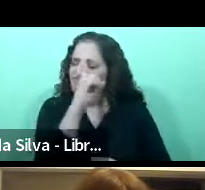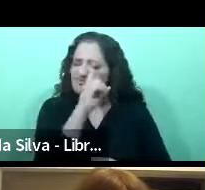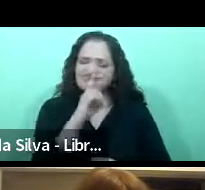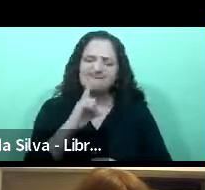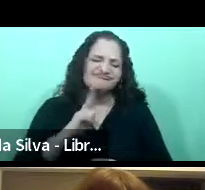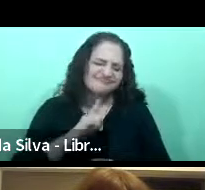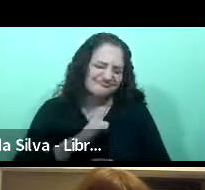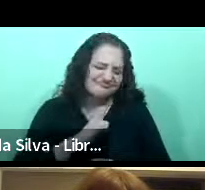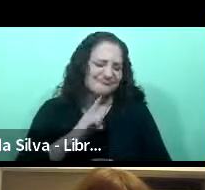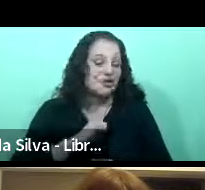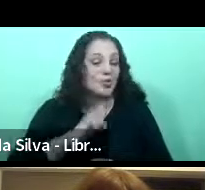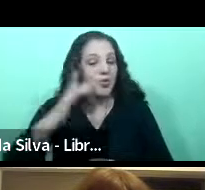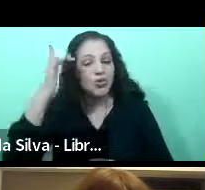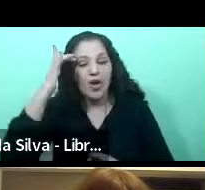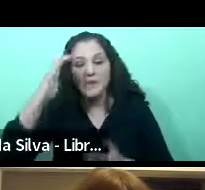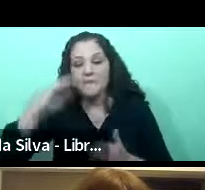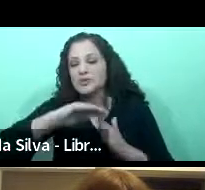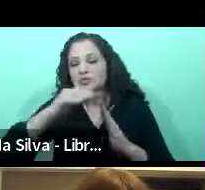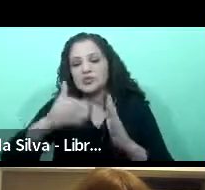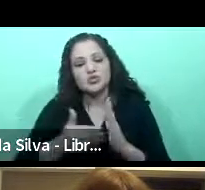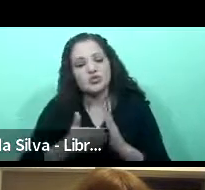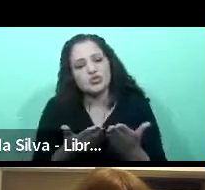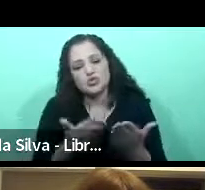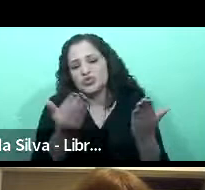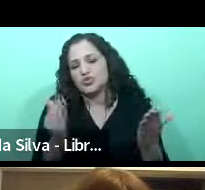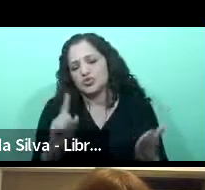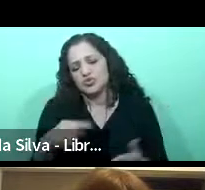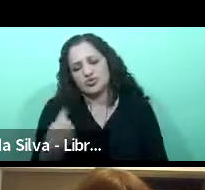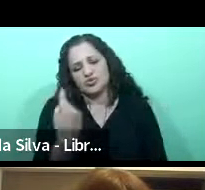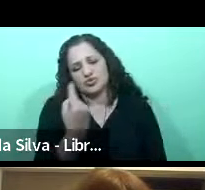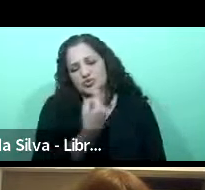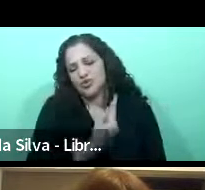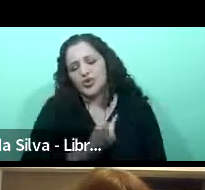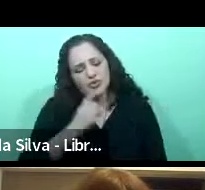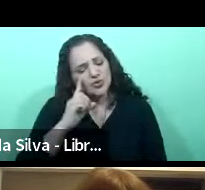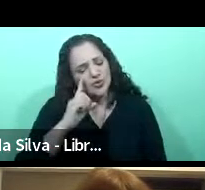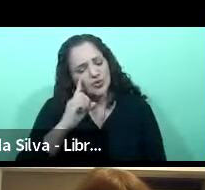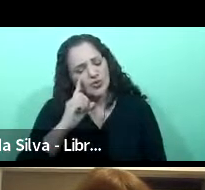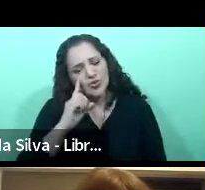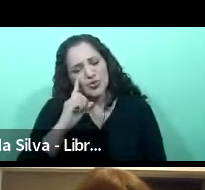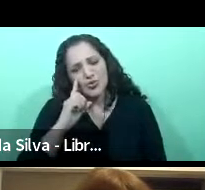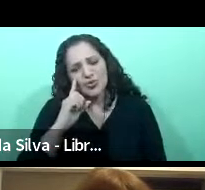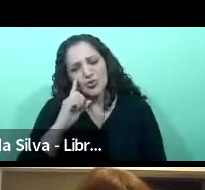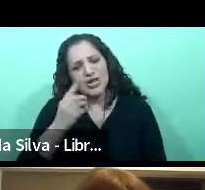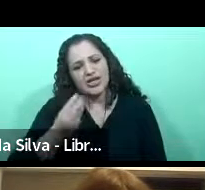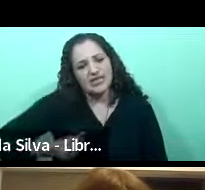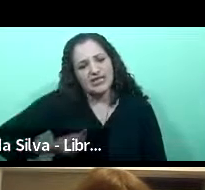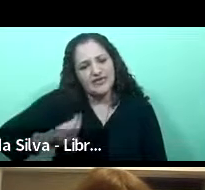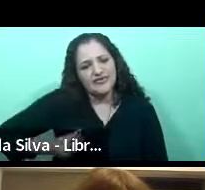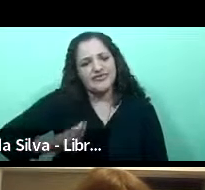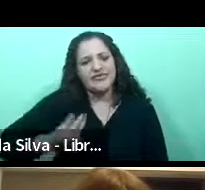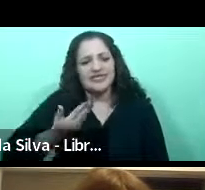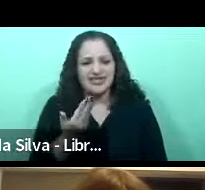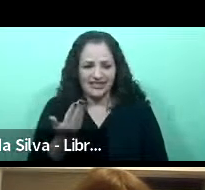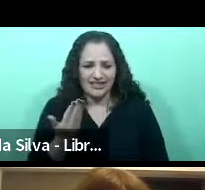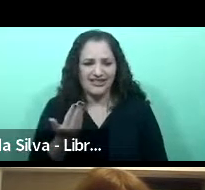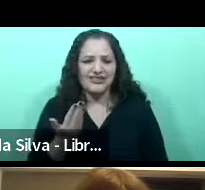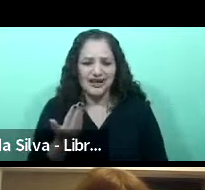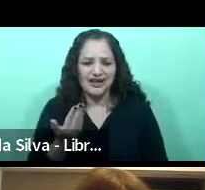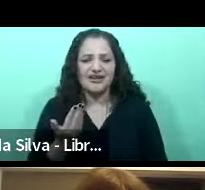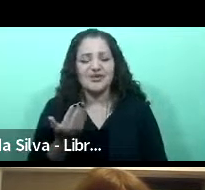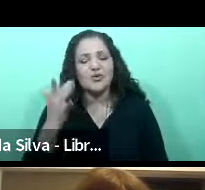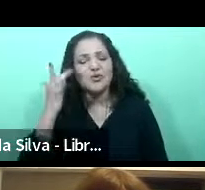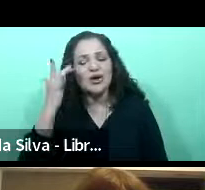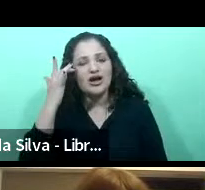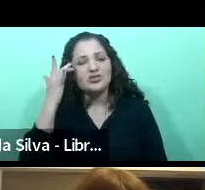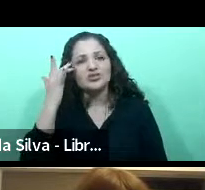né? Acho que para todos nós, ali no nosso dia a dia, né, na vida como ela é, eu acho